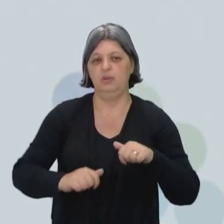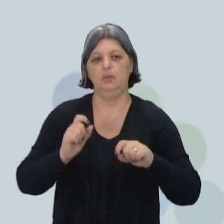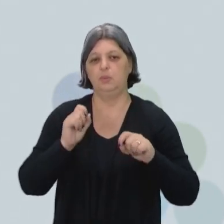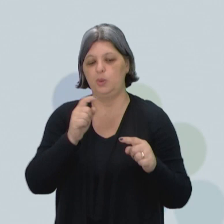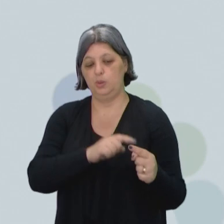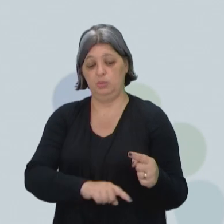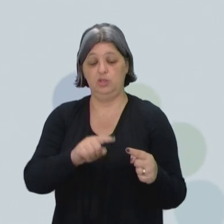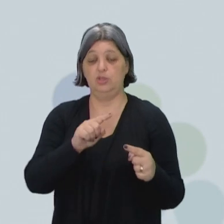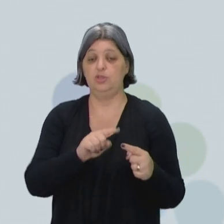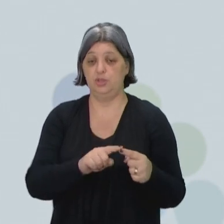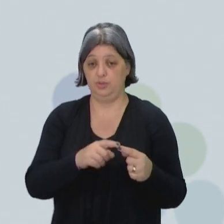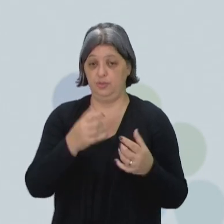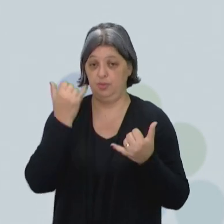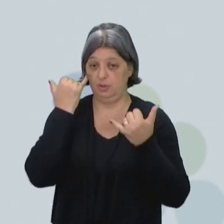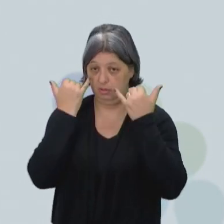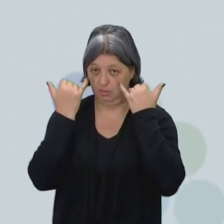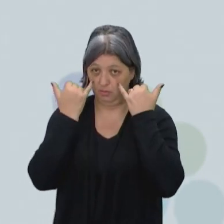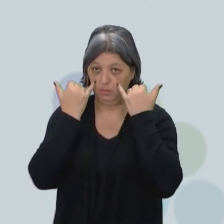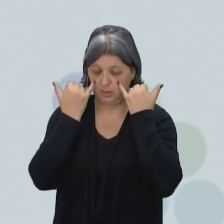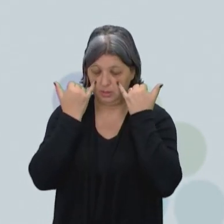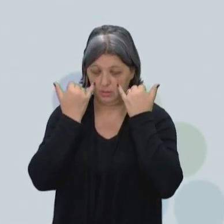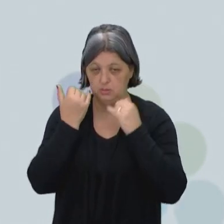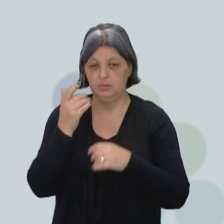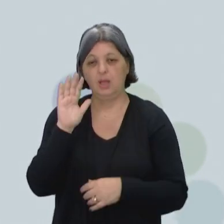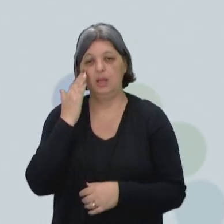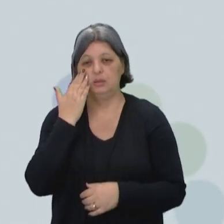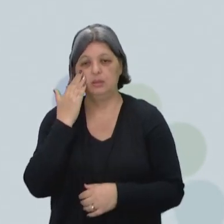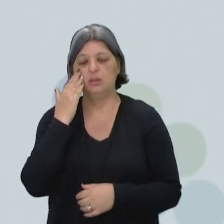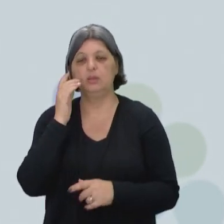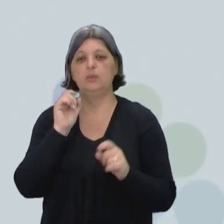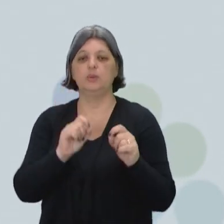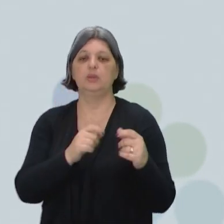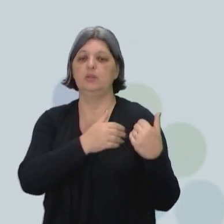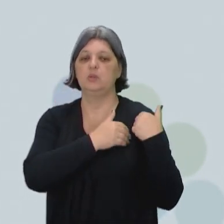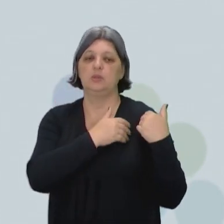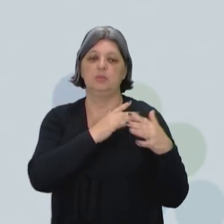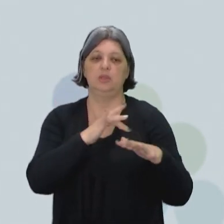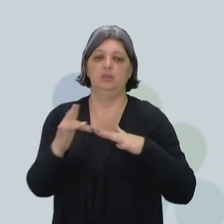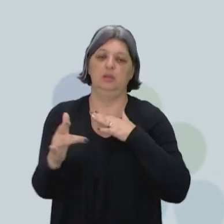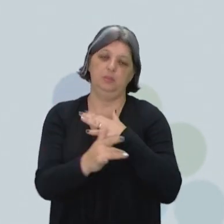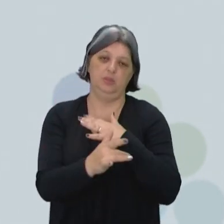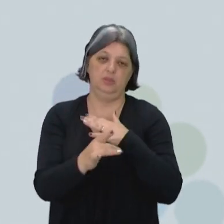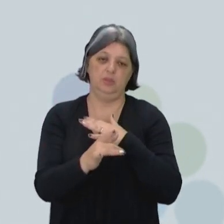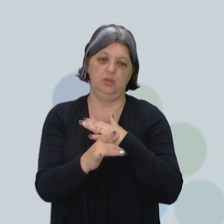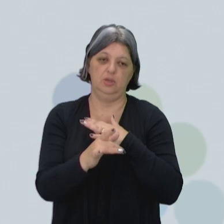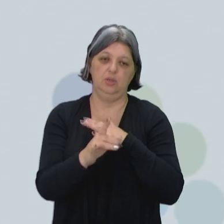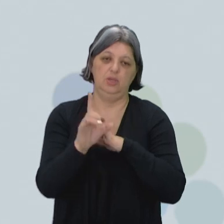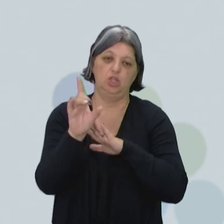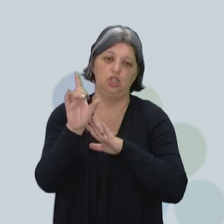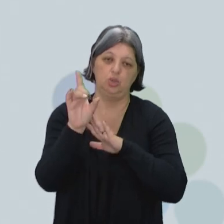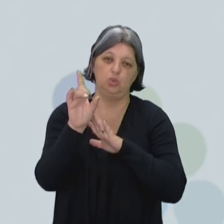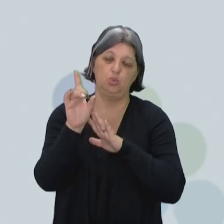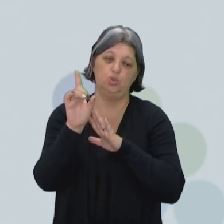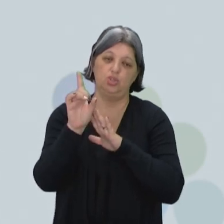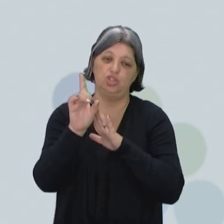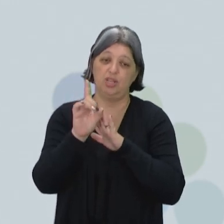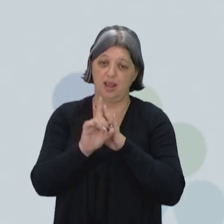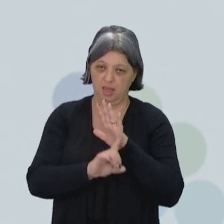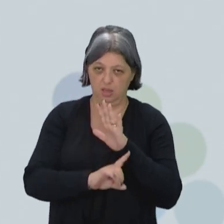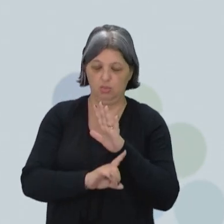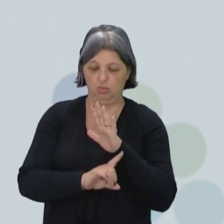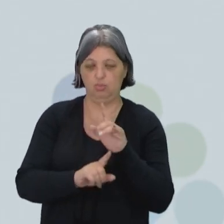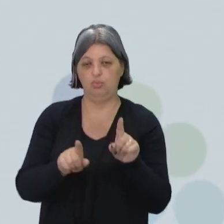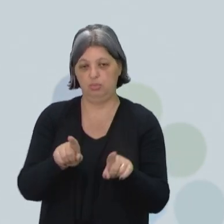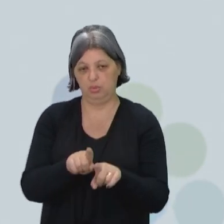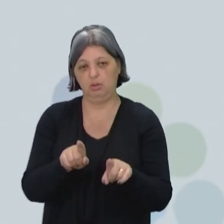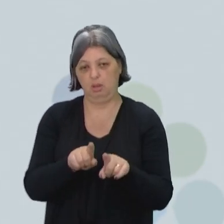qualidade da informação encontrada, compreender o papel da mídia e o direito à comunicação e até refletir sobre o que não